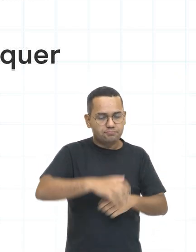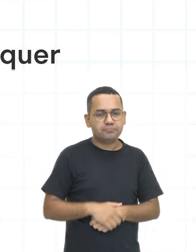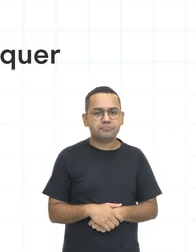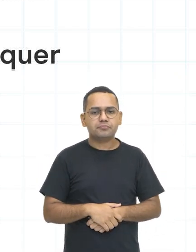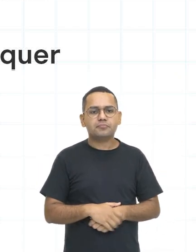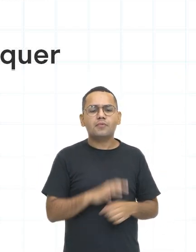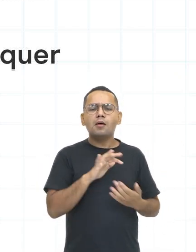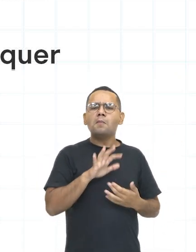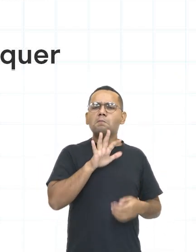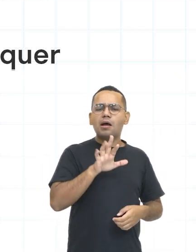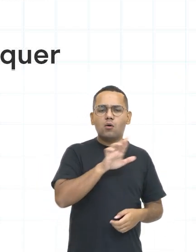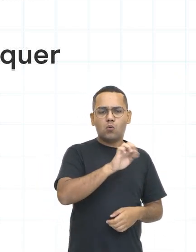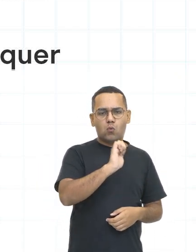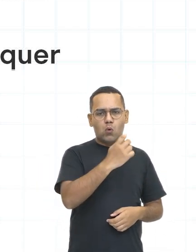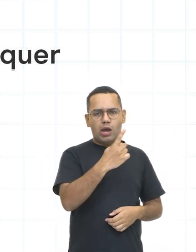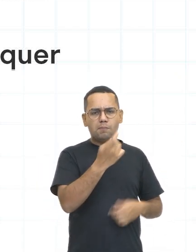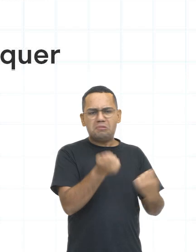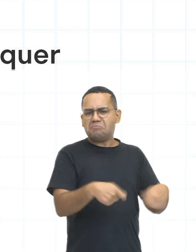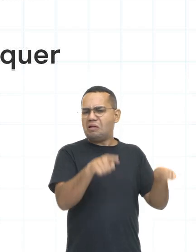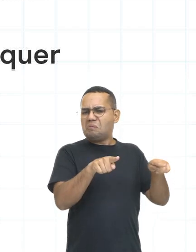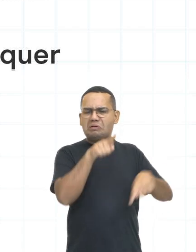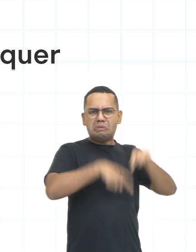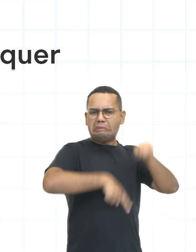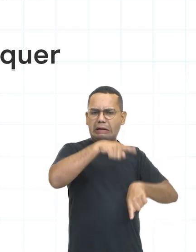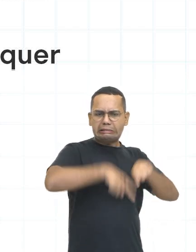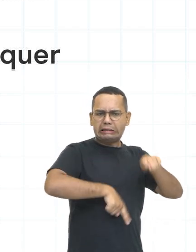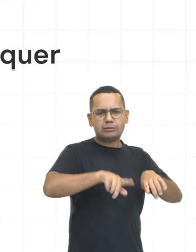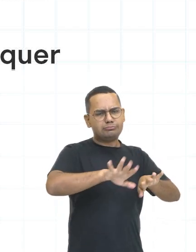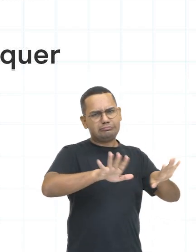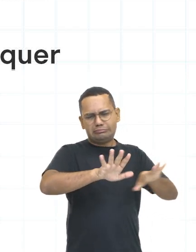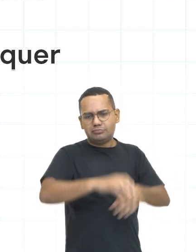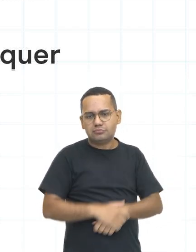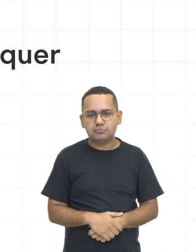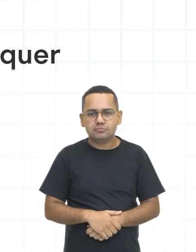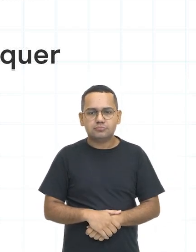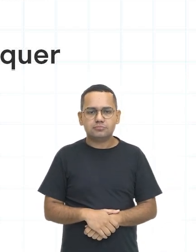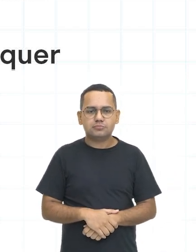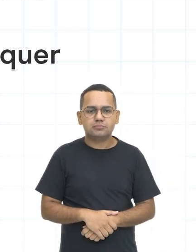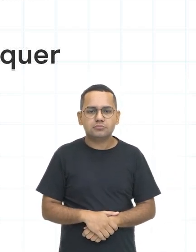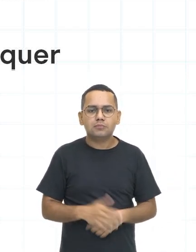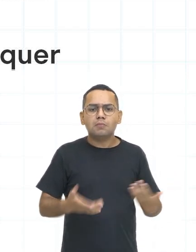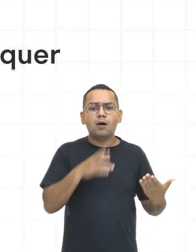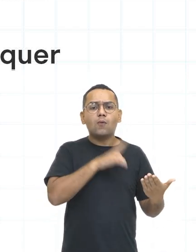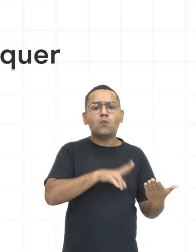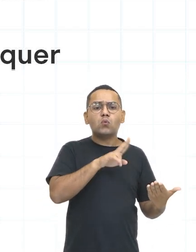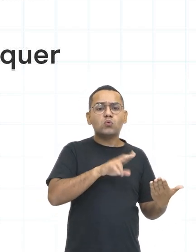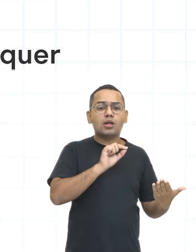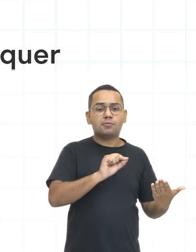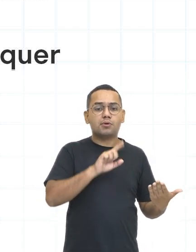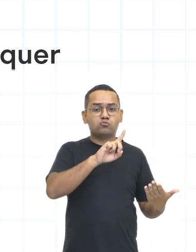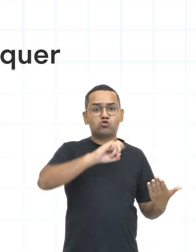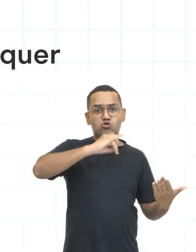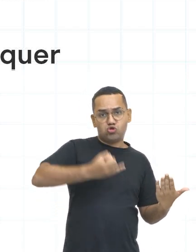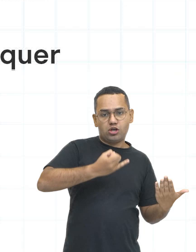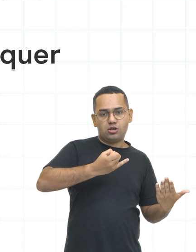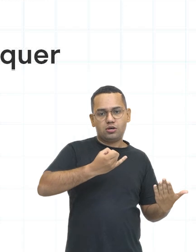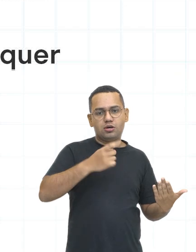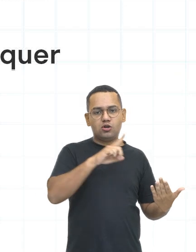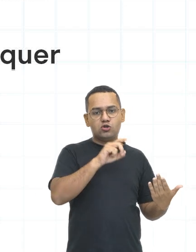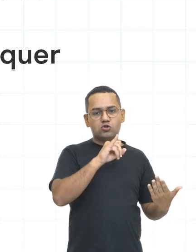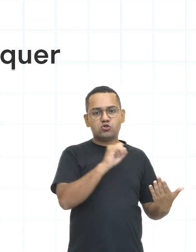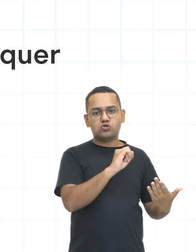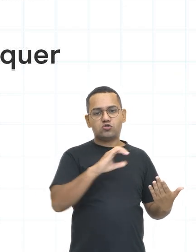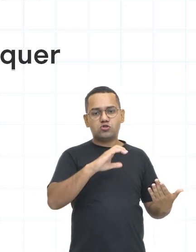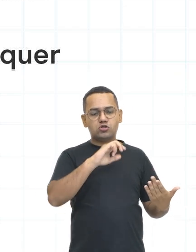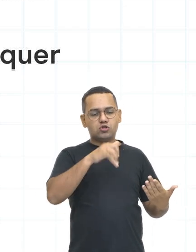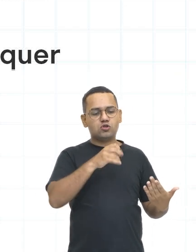é feito sem qualquer acompanhamento de instrumentos musicais tradicionais, mas geralmente é acompanhado